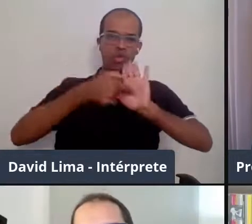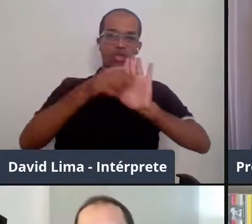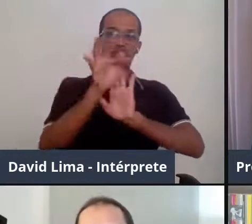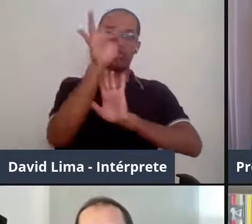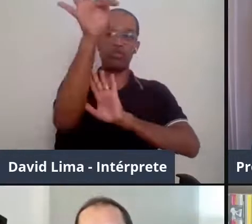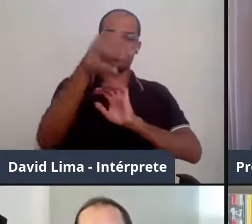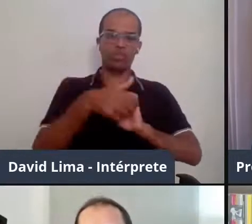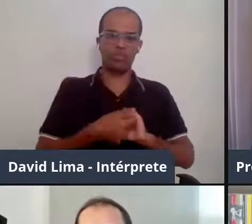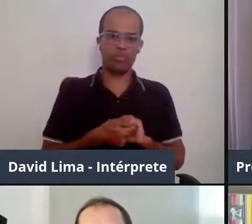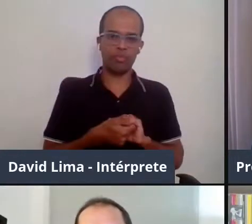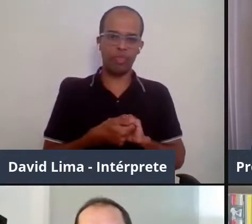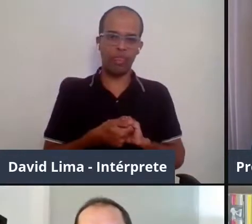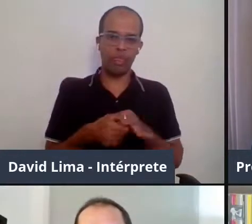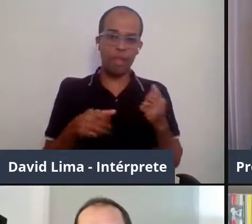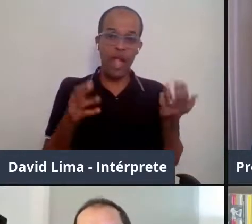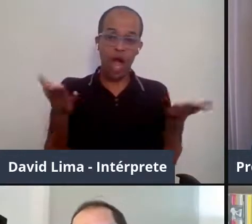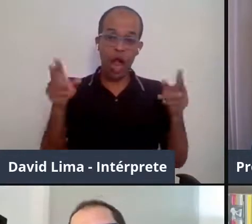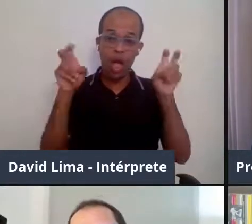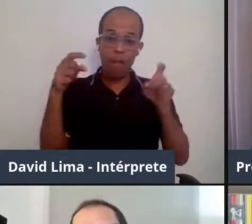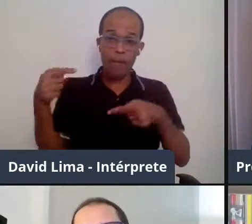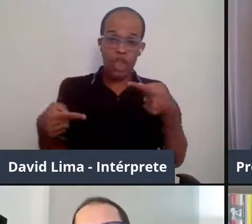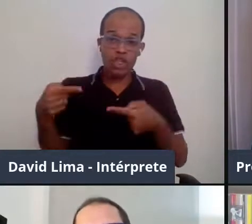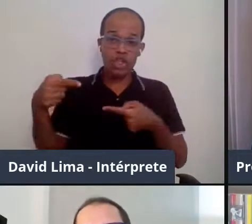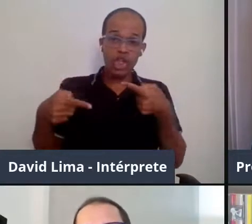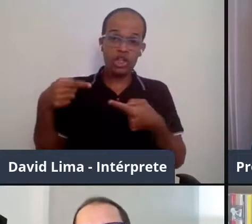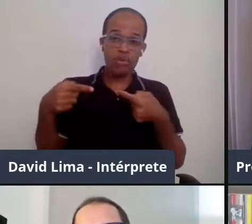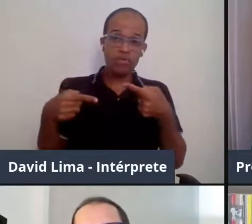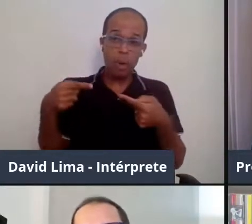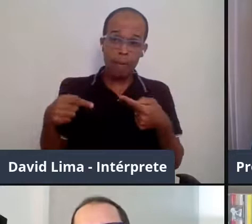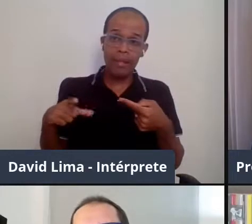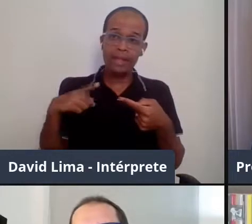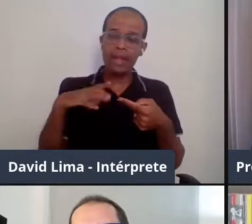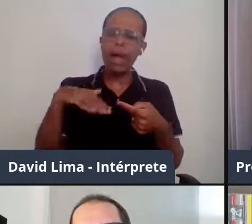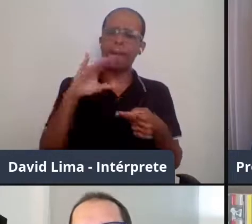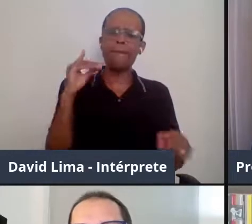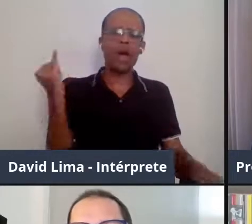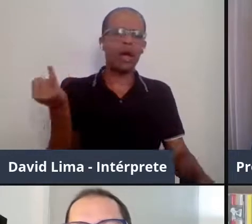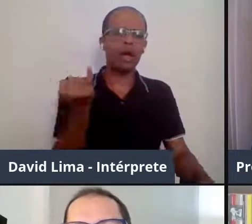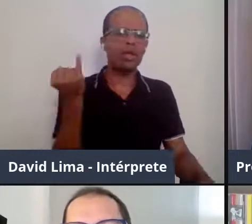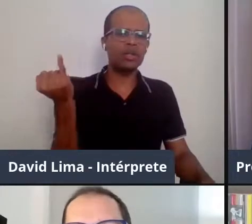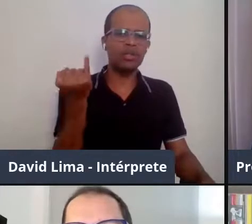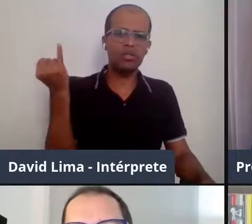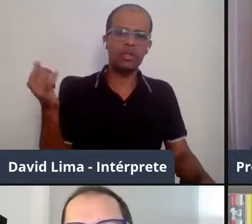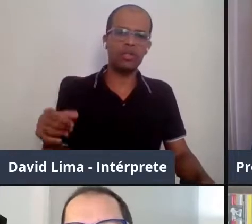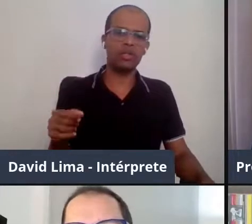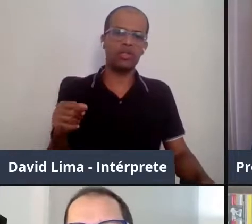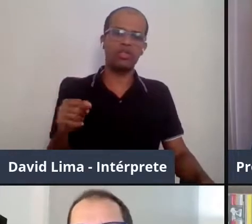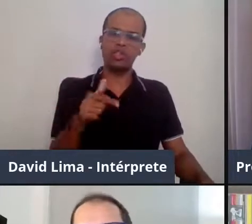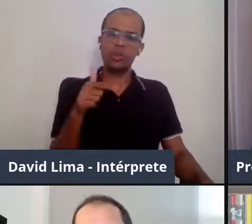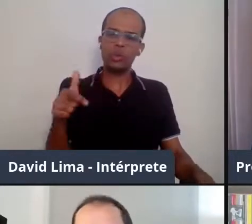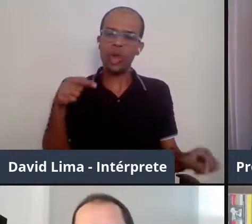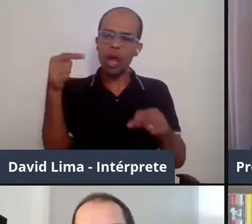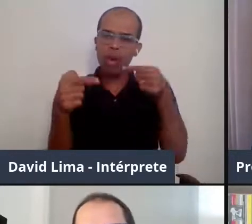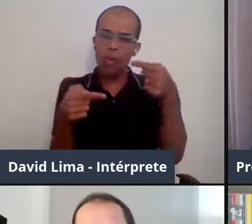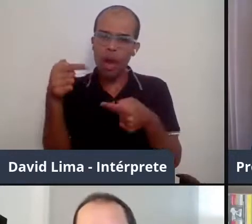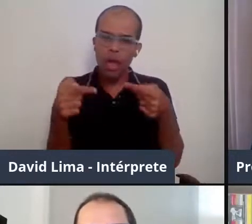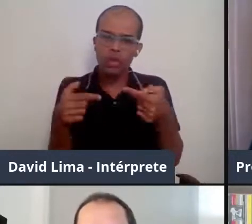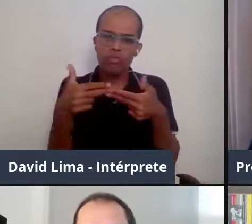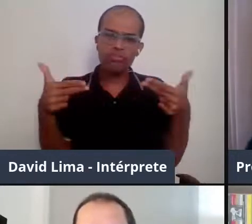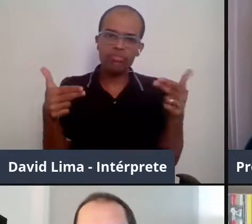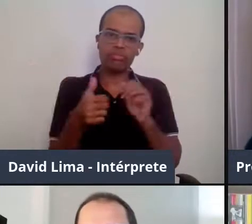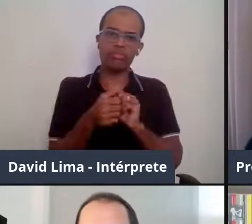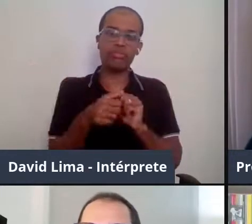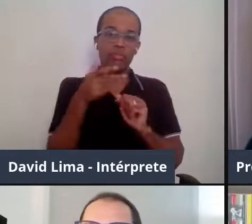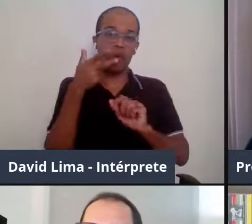futuro. Quando se trata de políticas públicas, é muito mais importante ainda. Não há política pública sem estatísticas. Eu falo isso